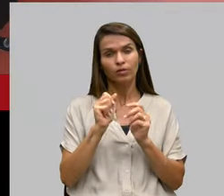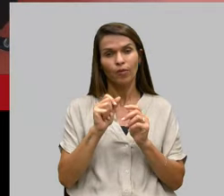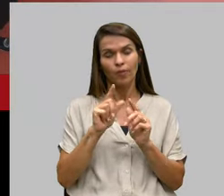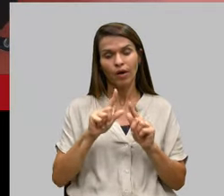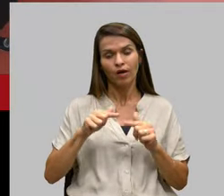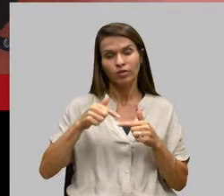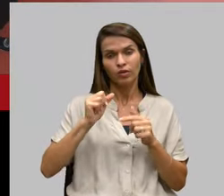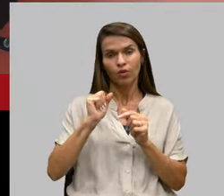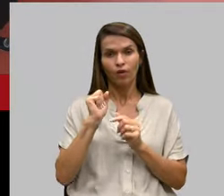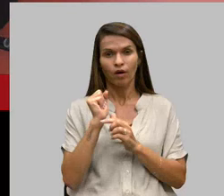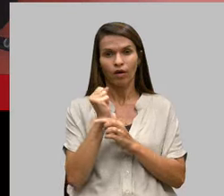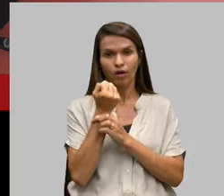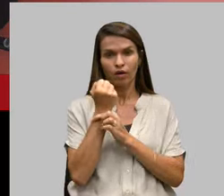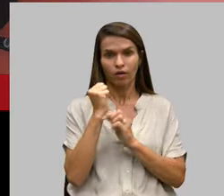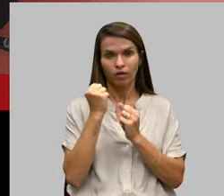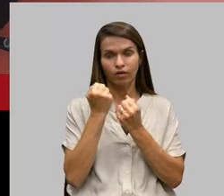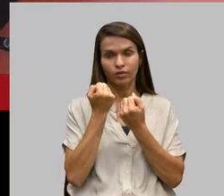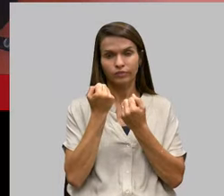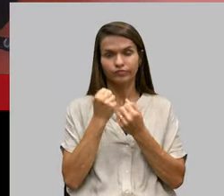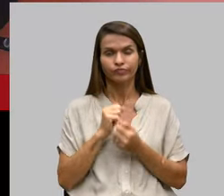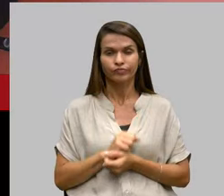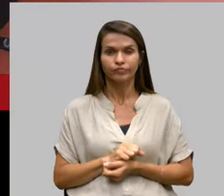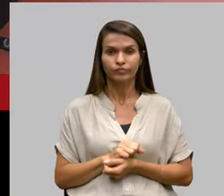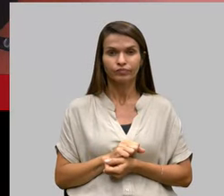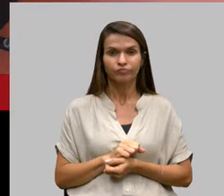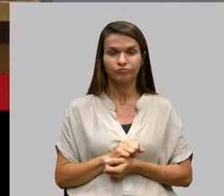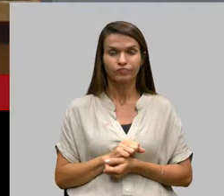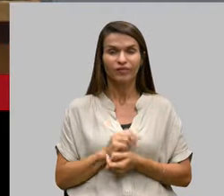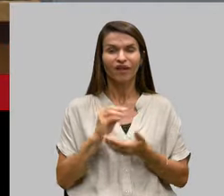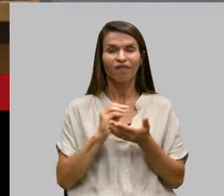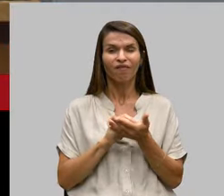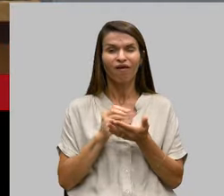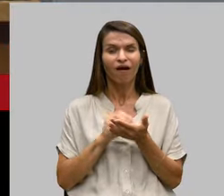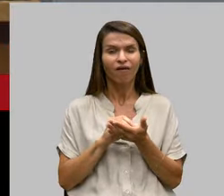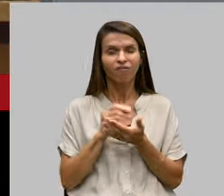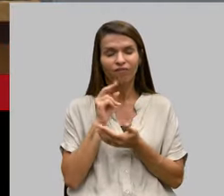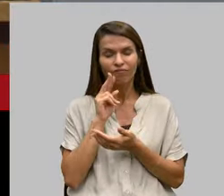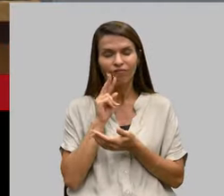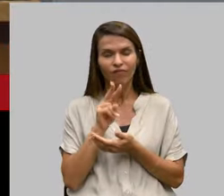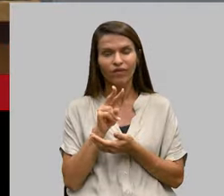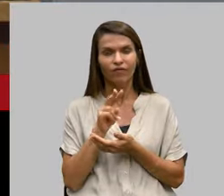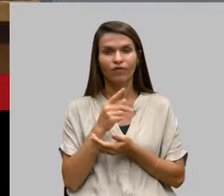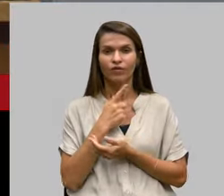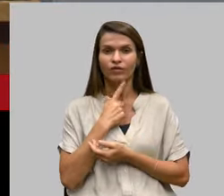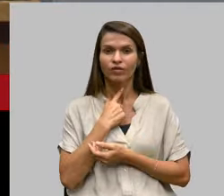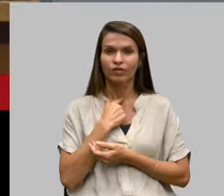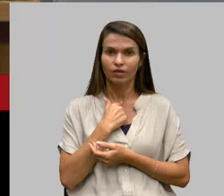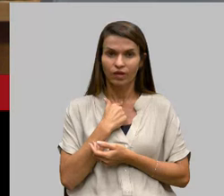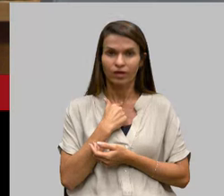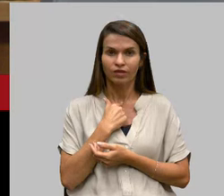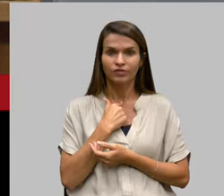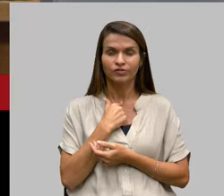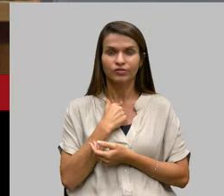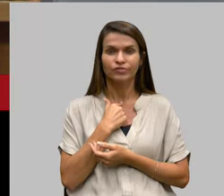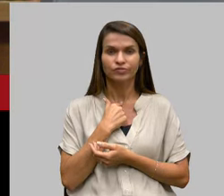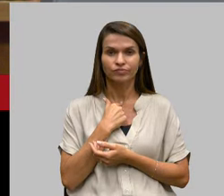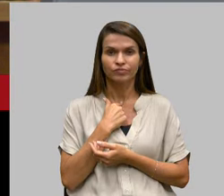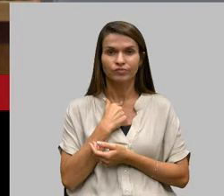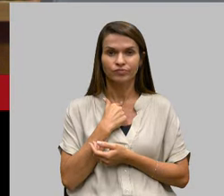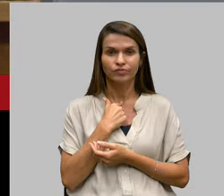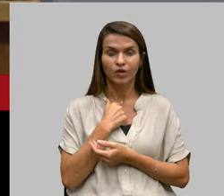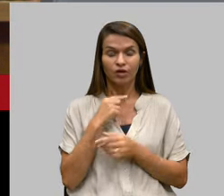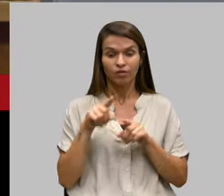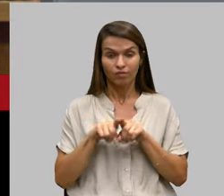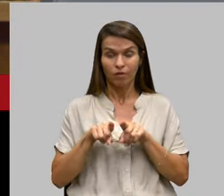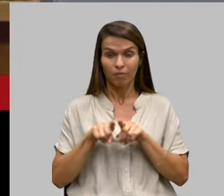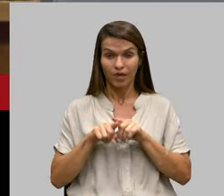na verdade nós não estamos vendo com barra possibilidade